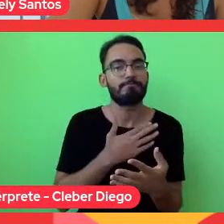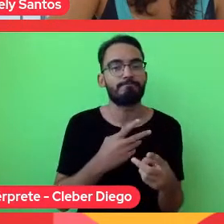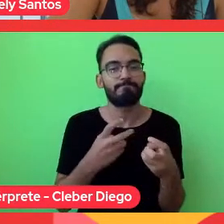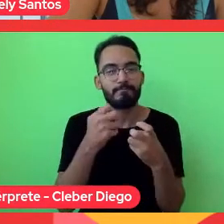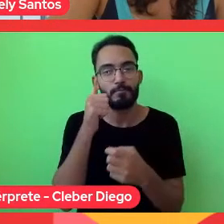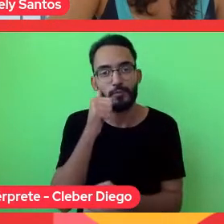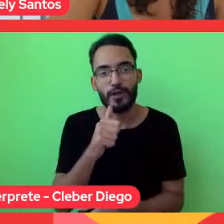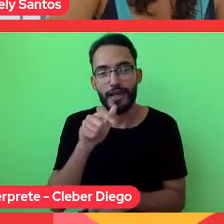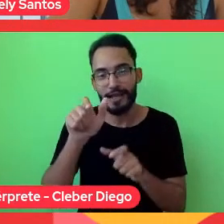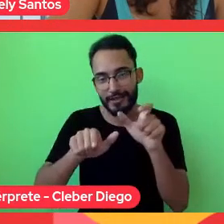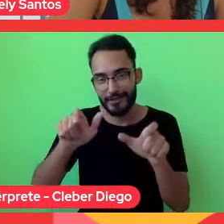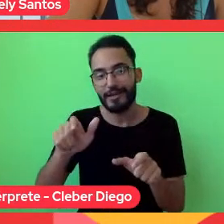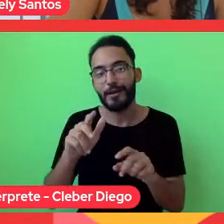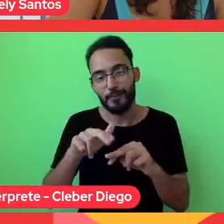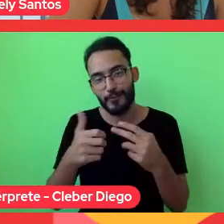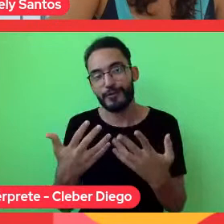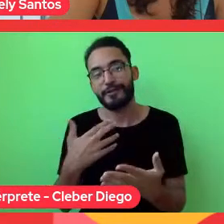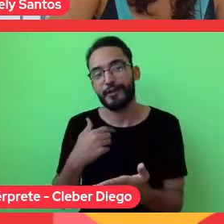mulheres, e por isso que eu fui, né,